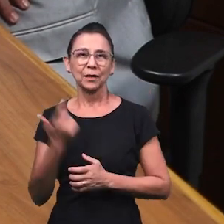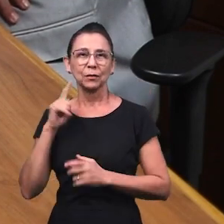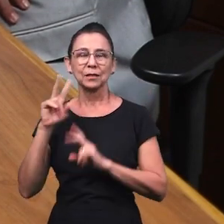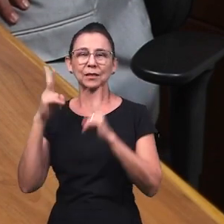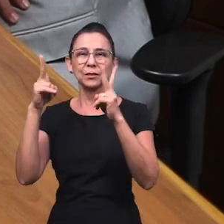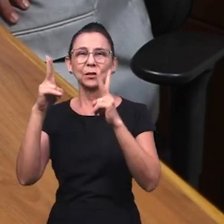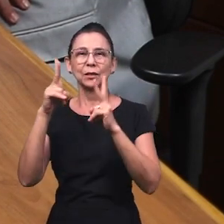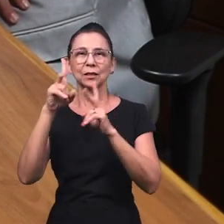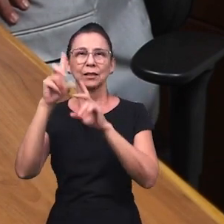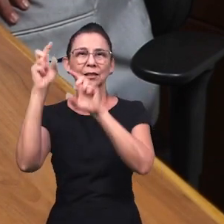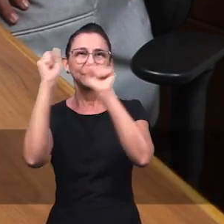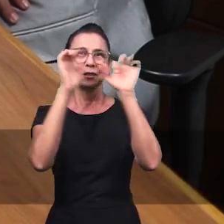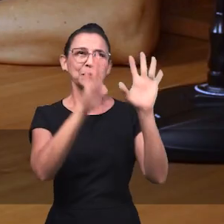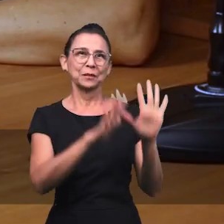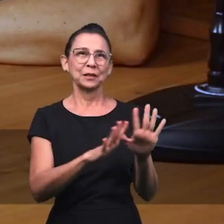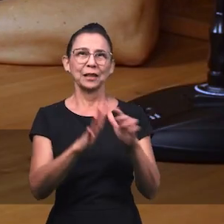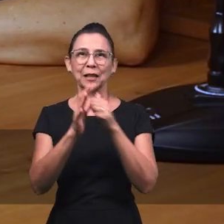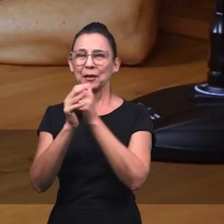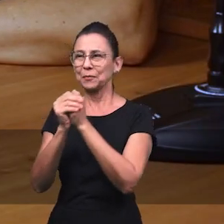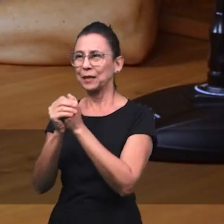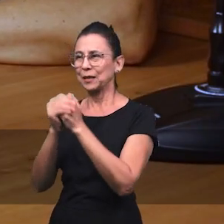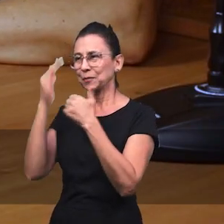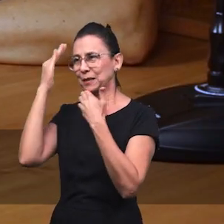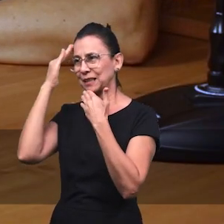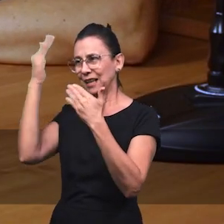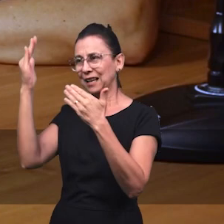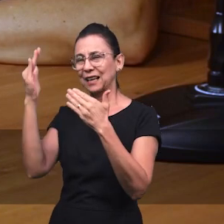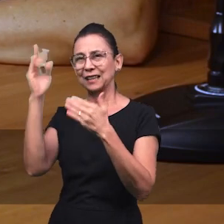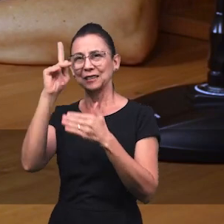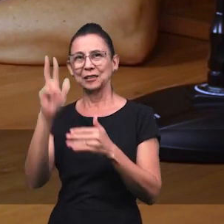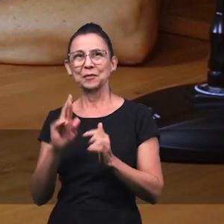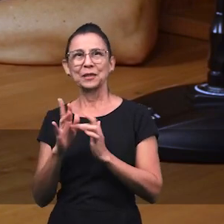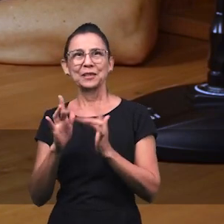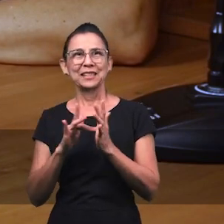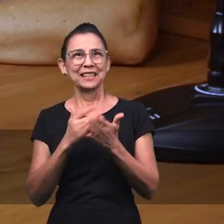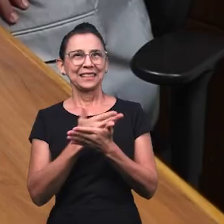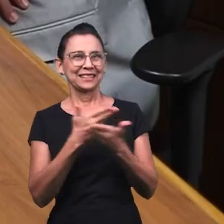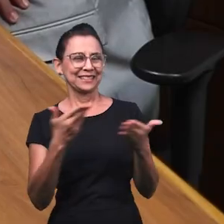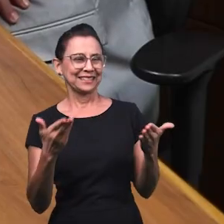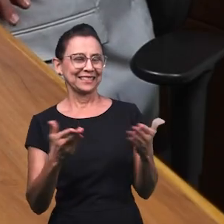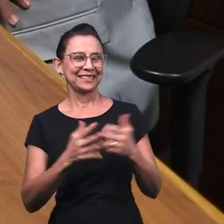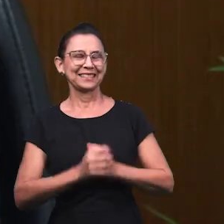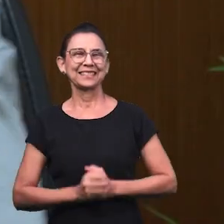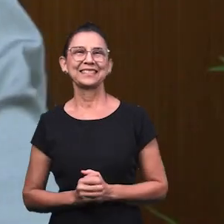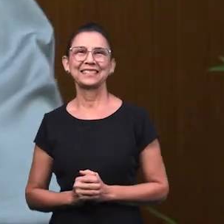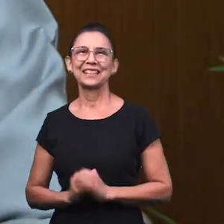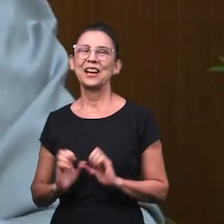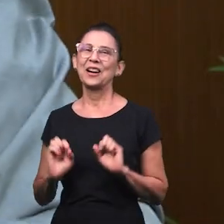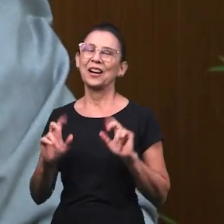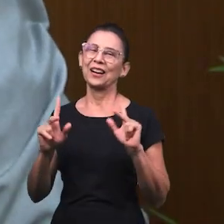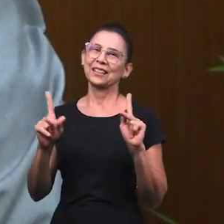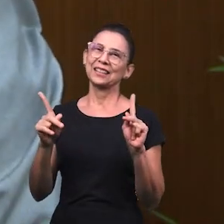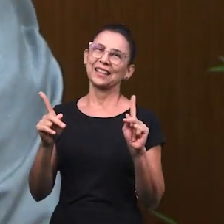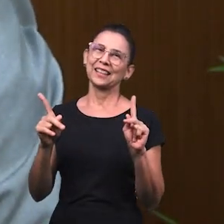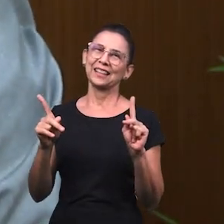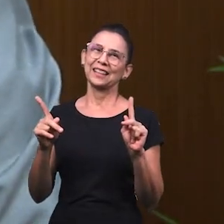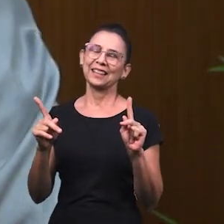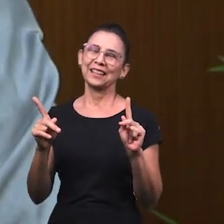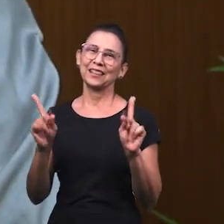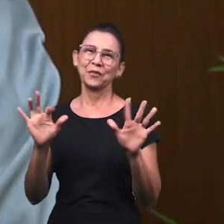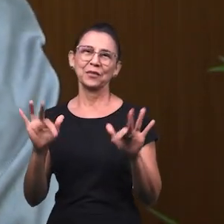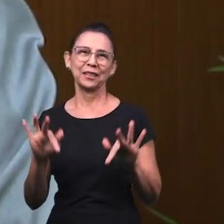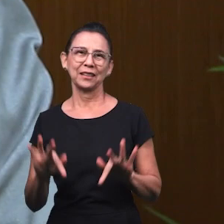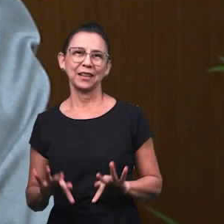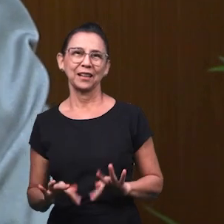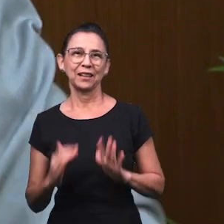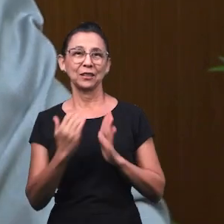para a vitória. Deus abençoe. Amém. A paz do Senhor. A paz do Senhor. Muito bem, a gente chega então ao final de